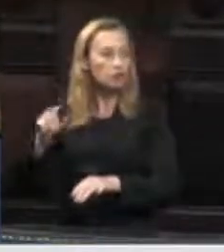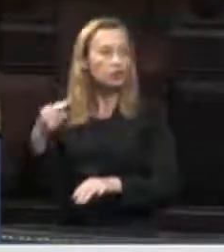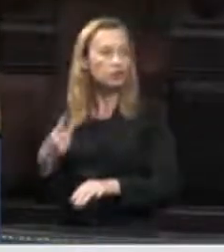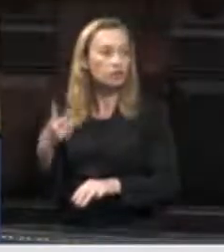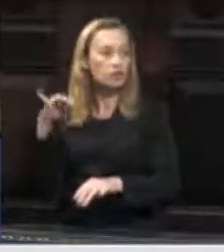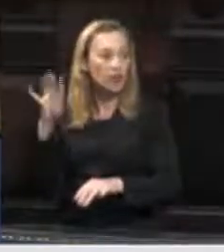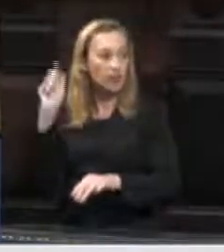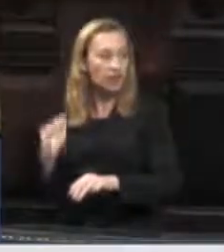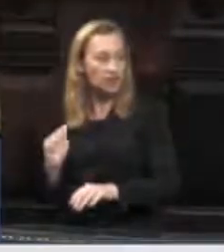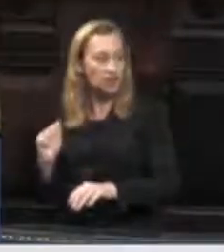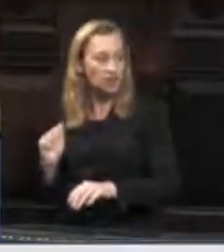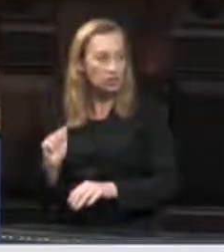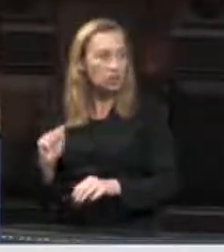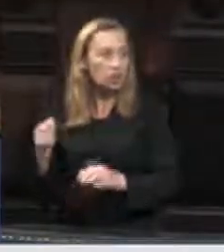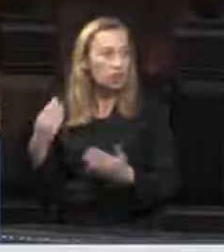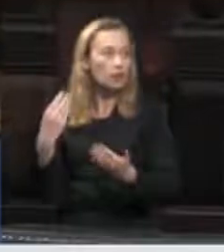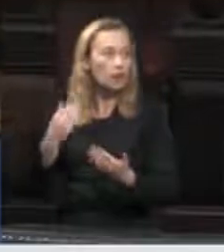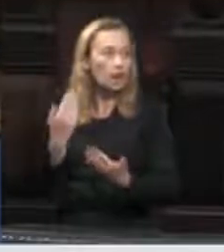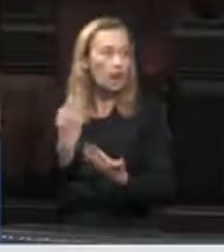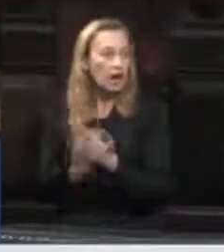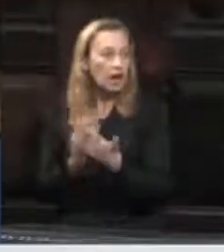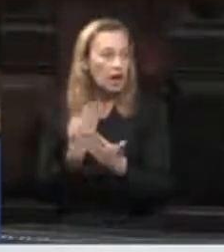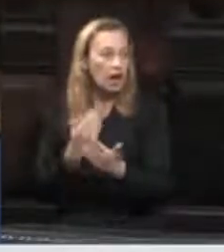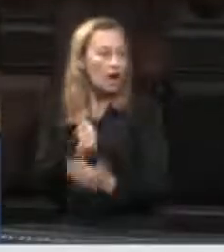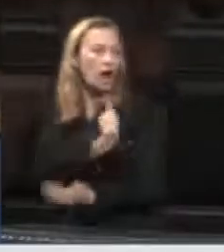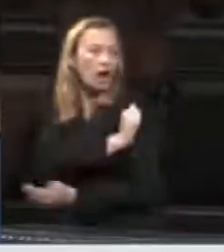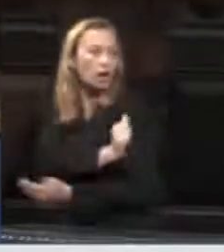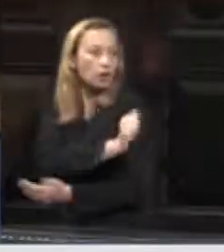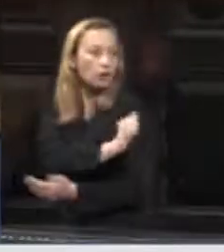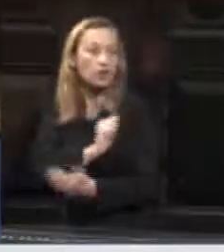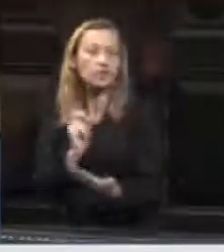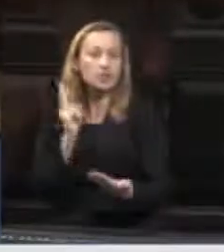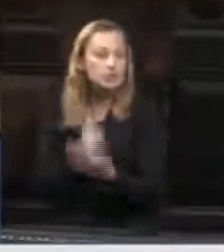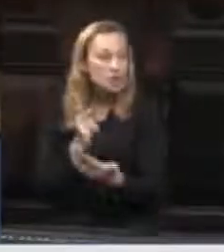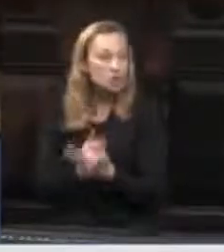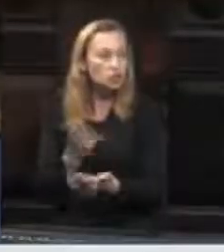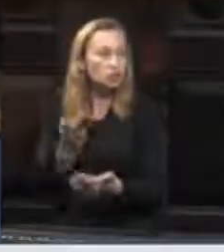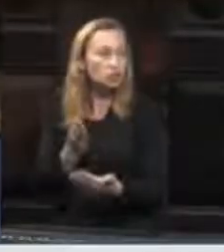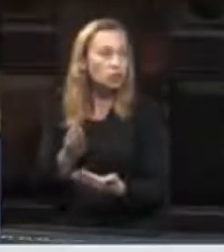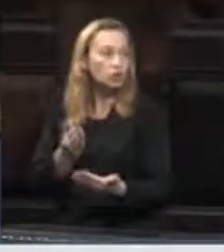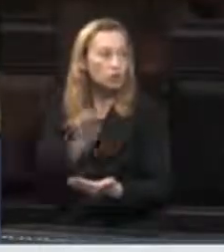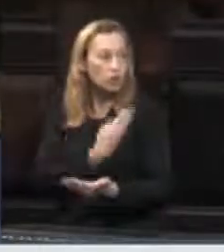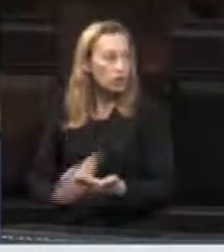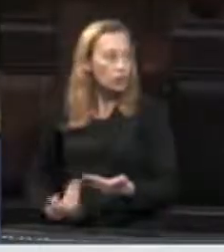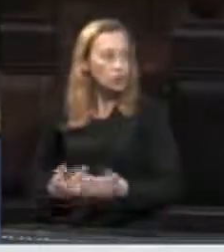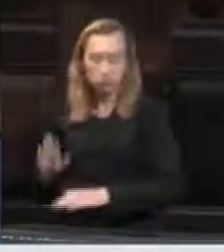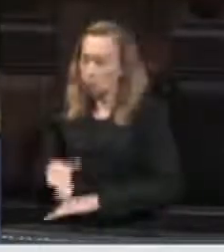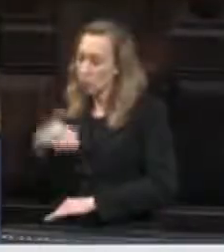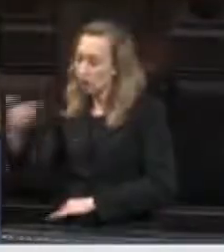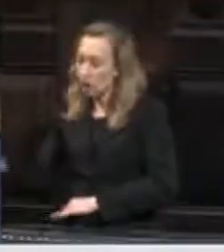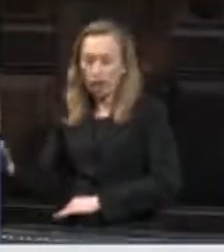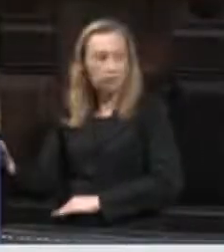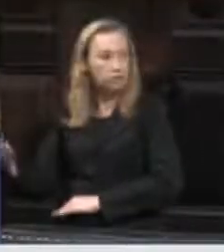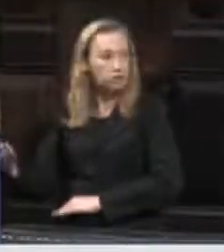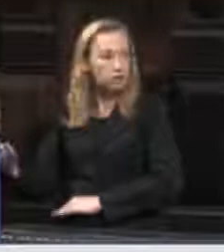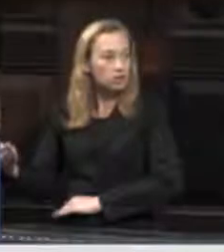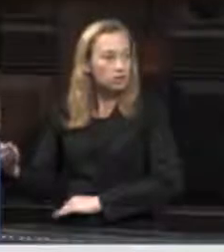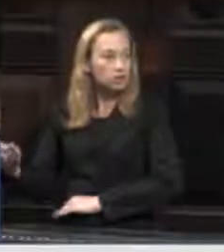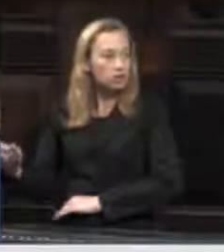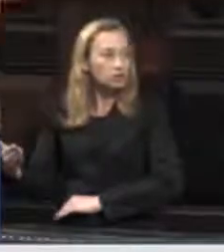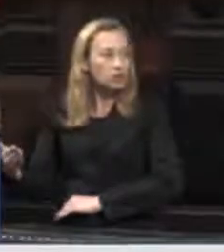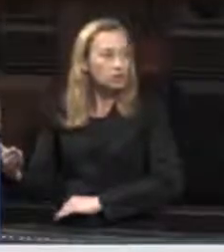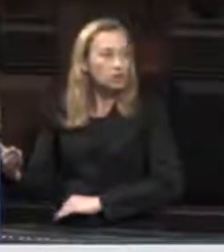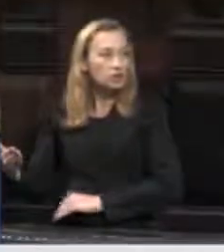do Rio de Janeiro. 20 mil, deputado Carlos Mendes. Então, este mesmo governo que, por um lado, faz um